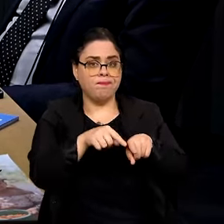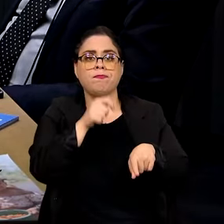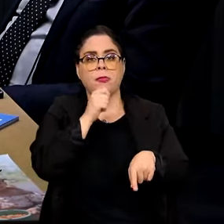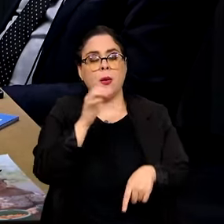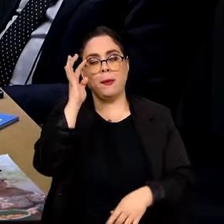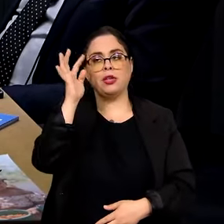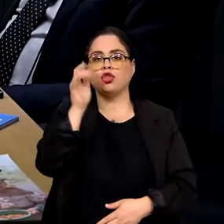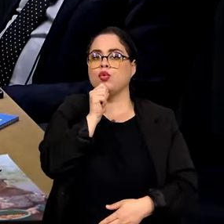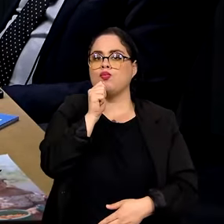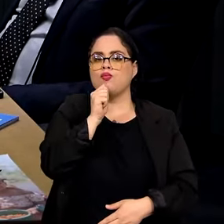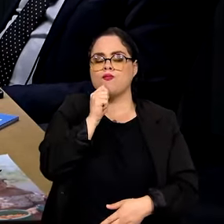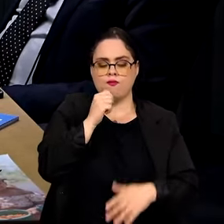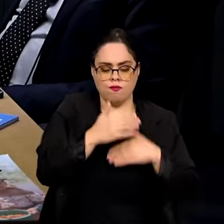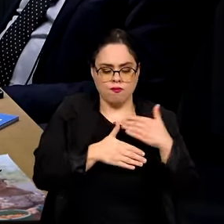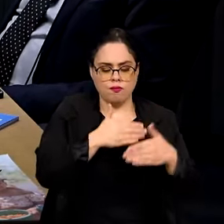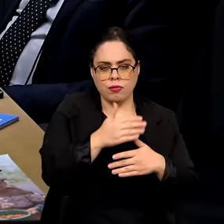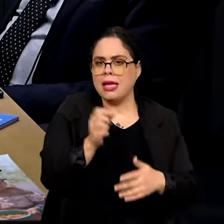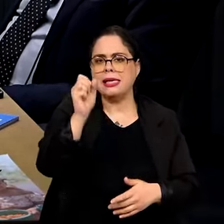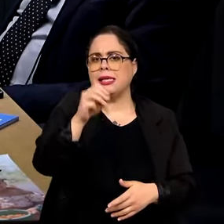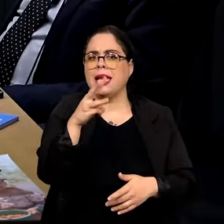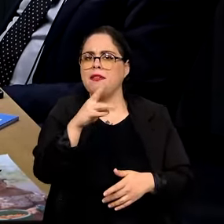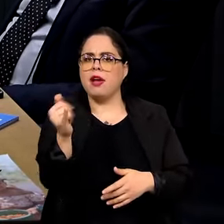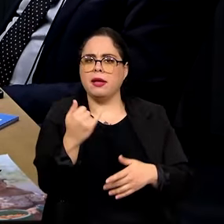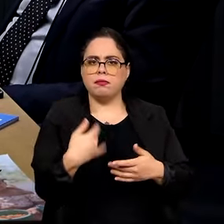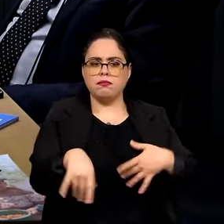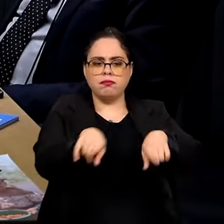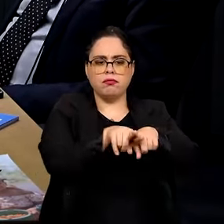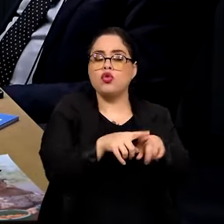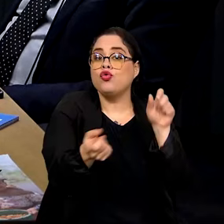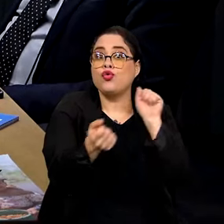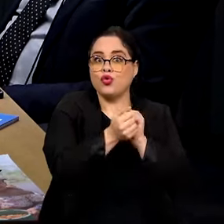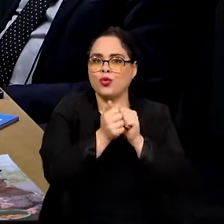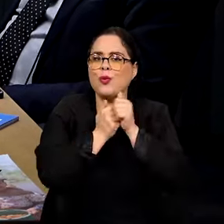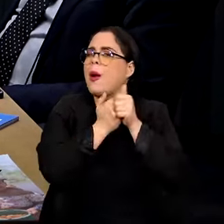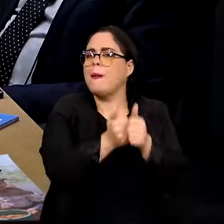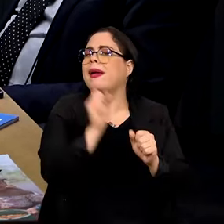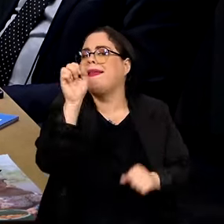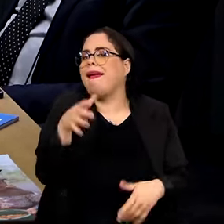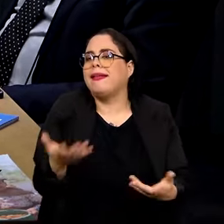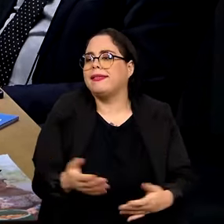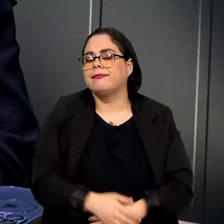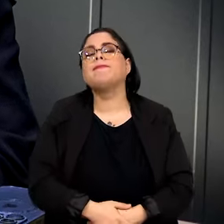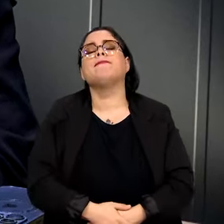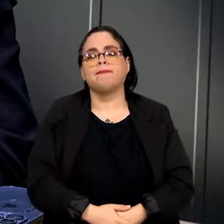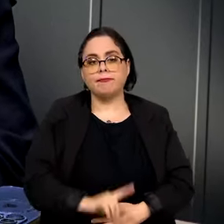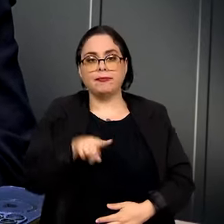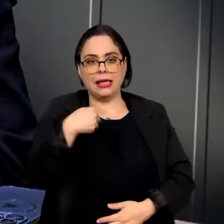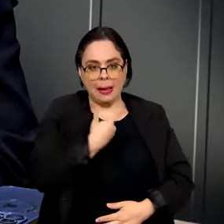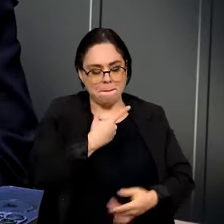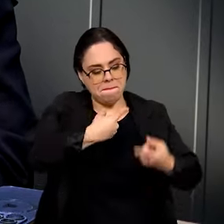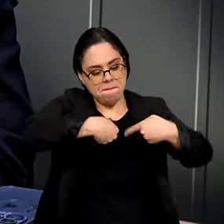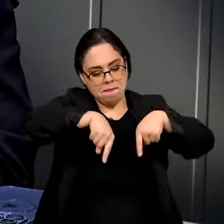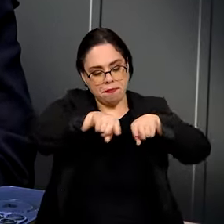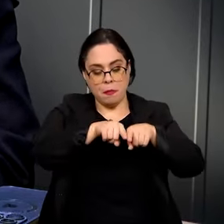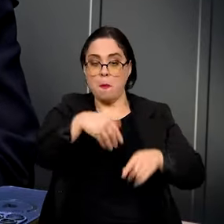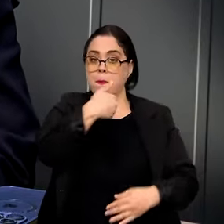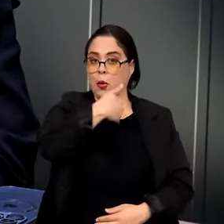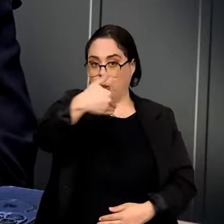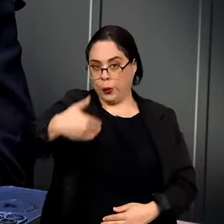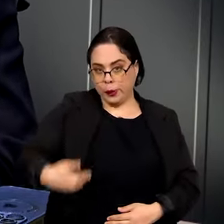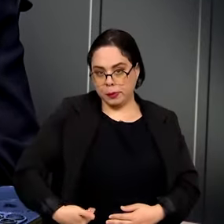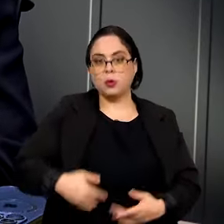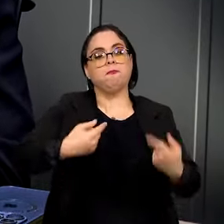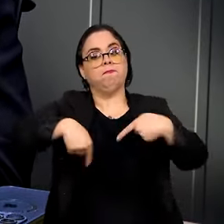imagino que ainda esteja também então quem vai atuar com a gente nesse processo de acompanhamento nós temos parceiros